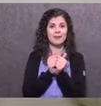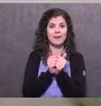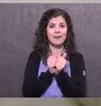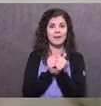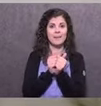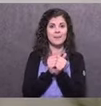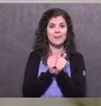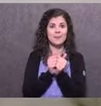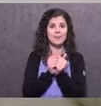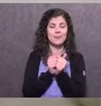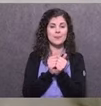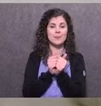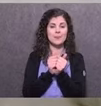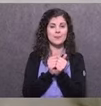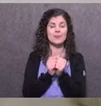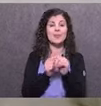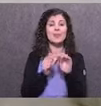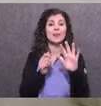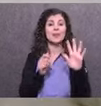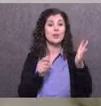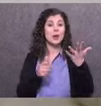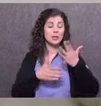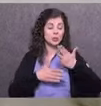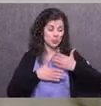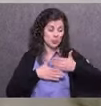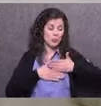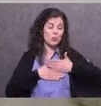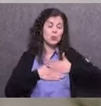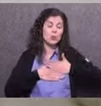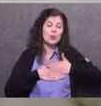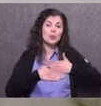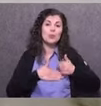O meu imaculado coração